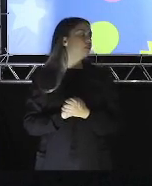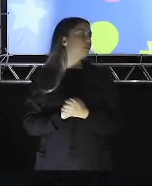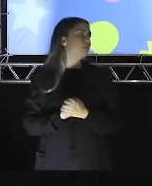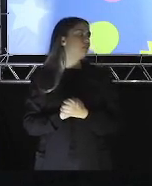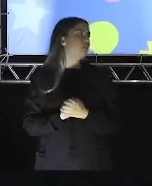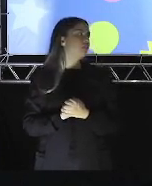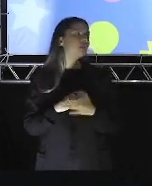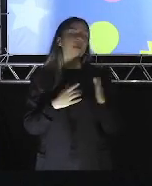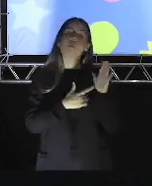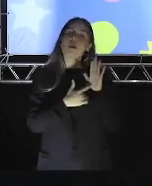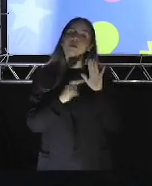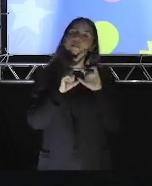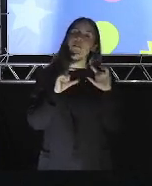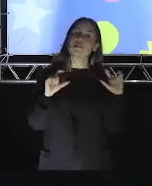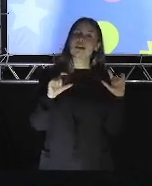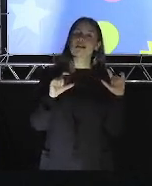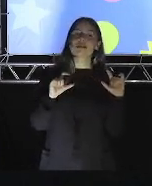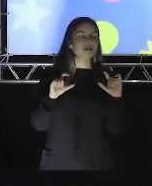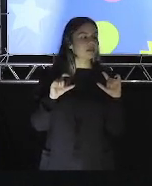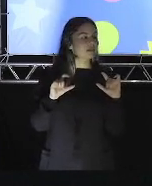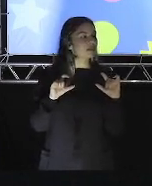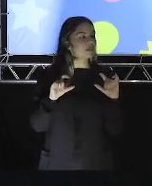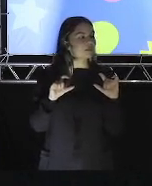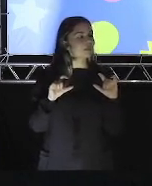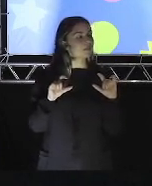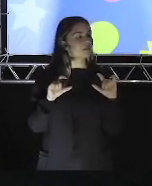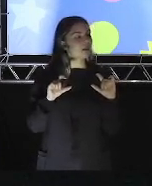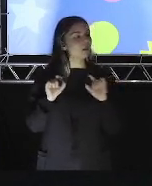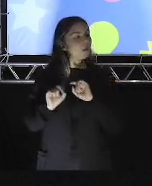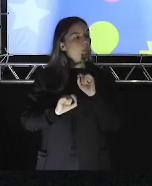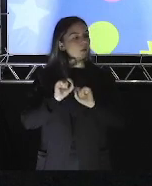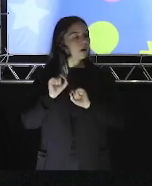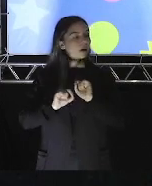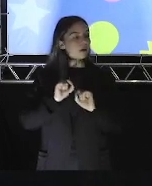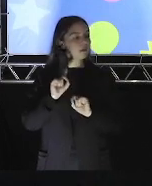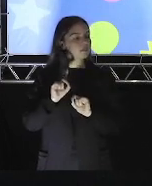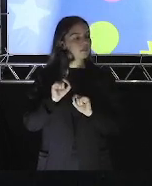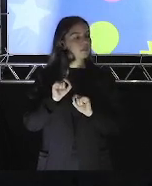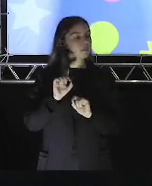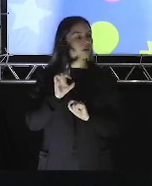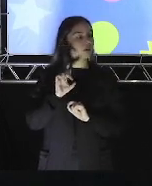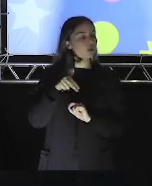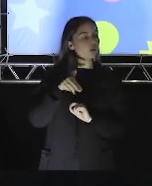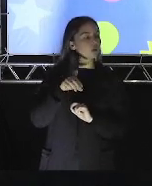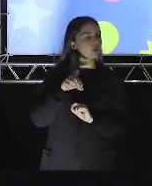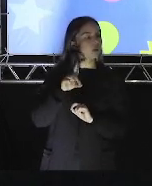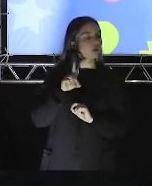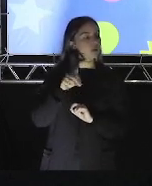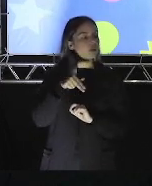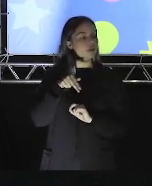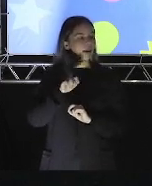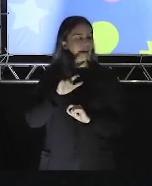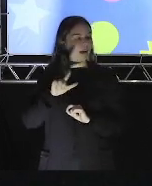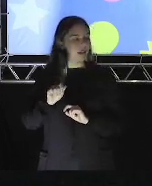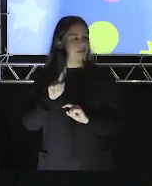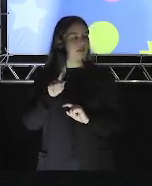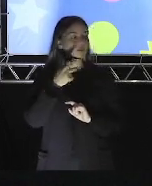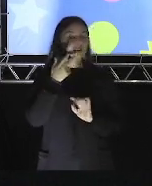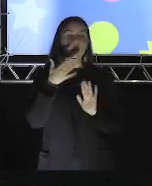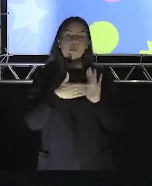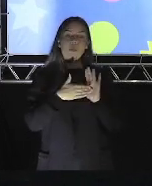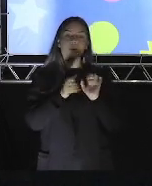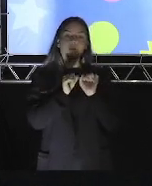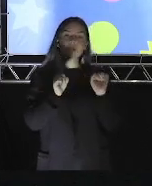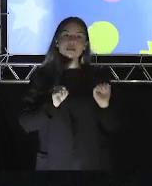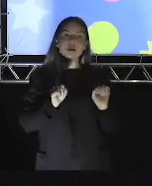Trazendo aqui uma frase da Donella, os propósitos de um sistema são deduzidos através dos